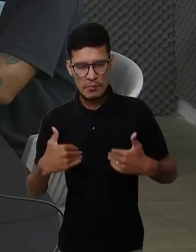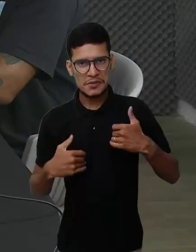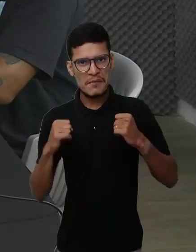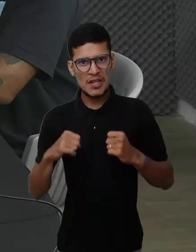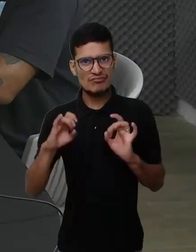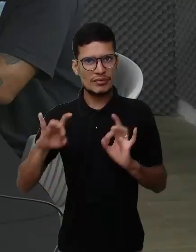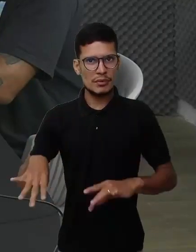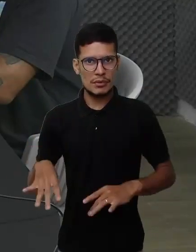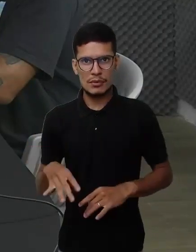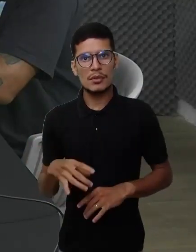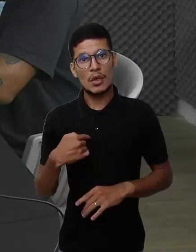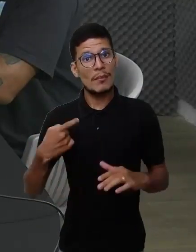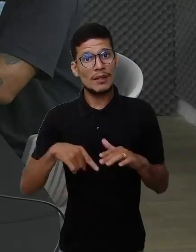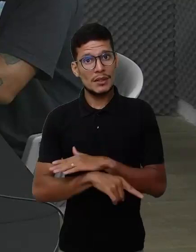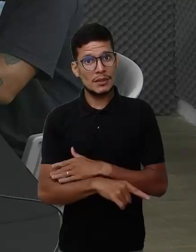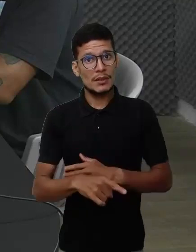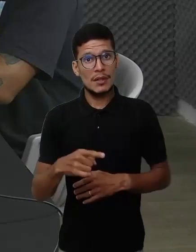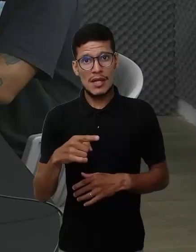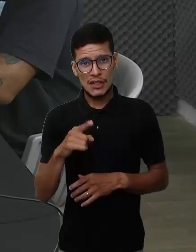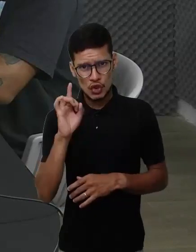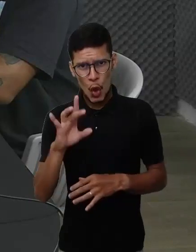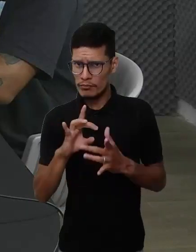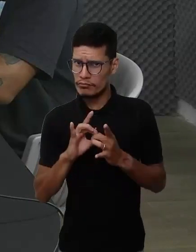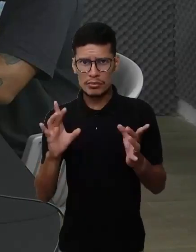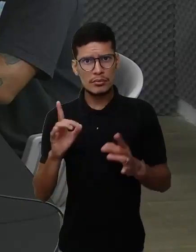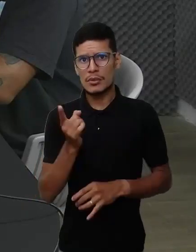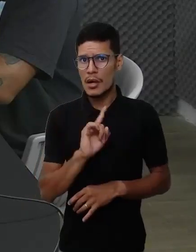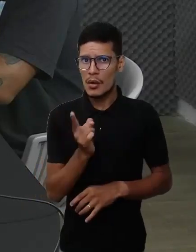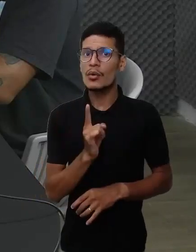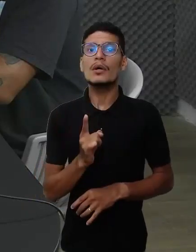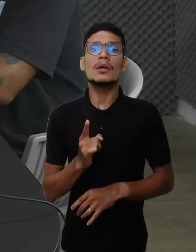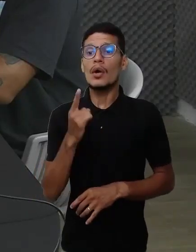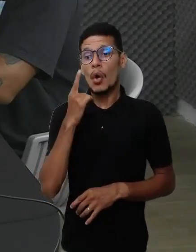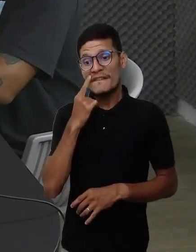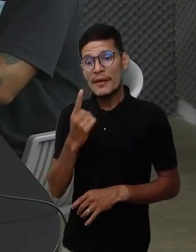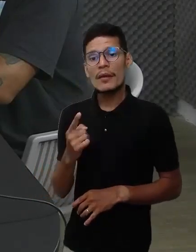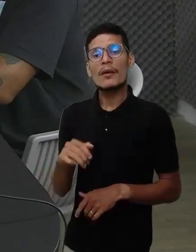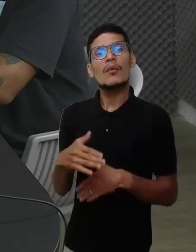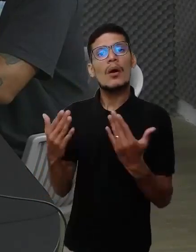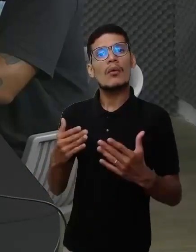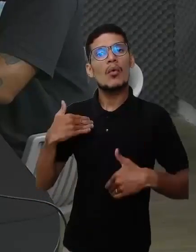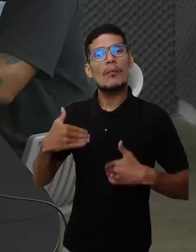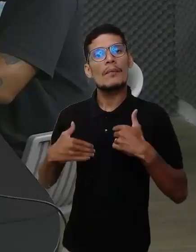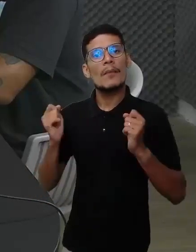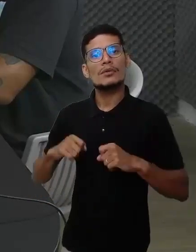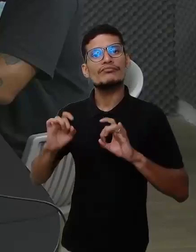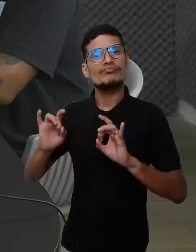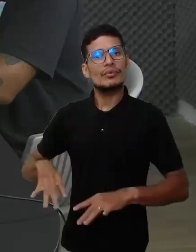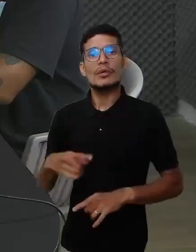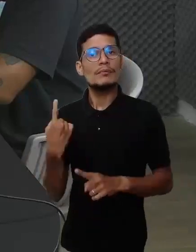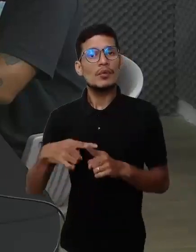descartados. E eu vou além, é mais do que permite, é que demanda que determinados corpos sejam descartados. Porque no